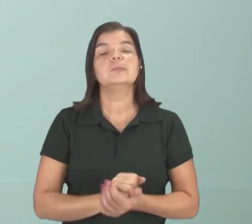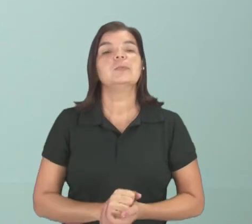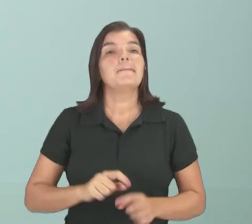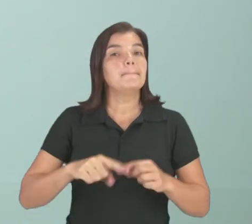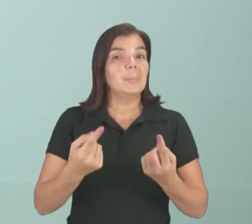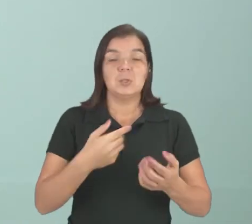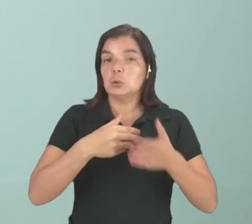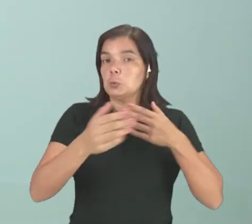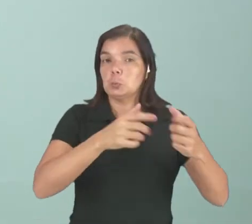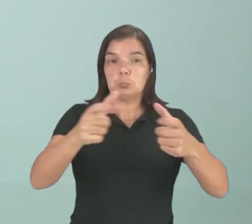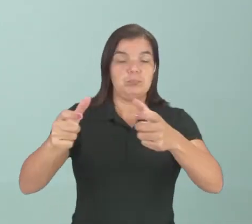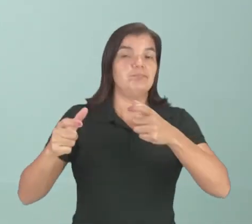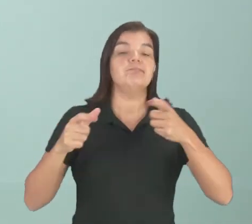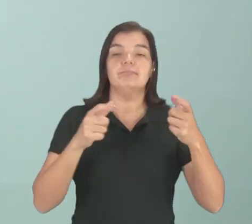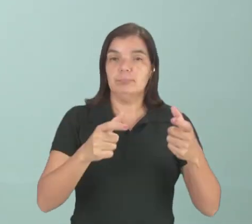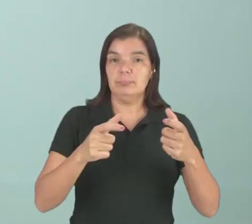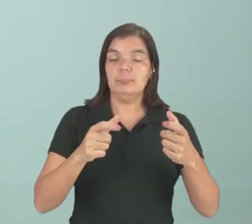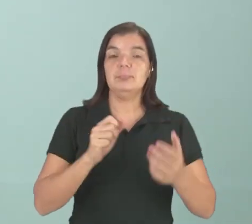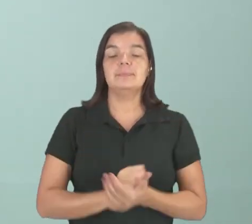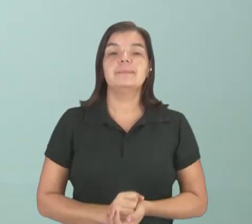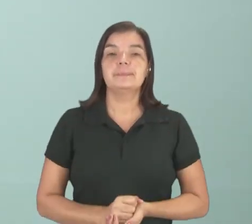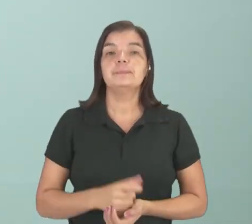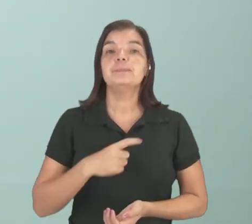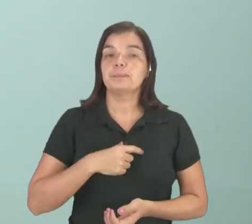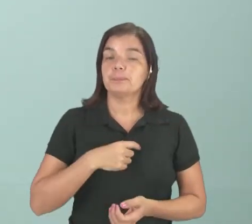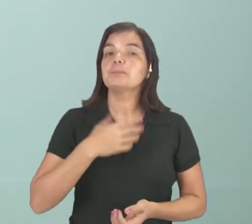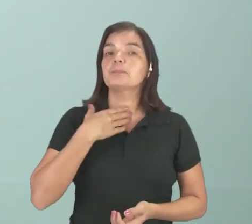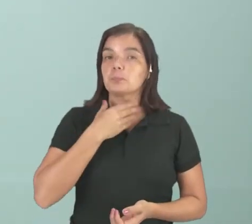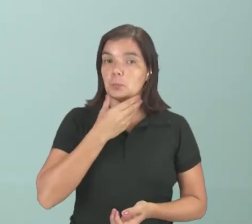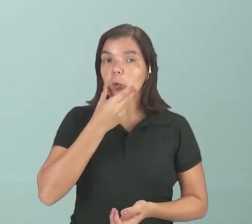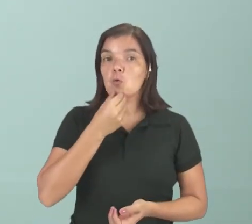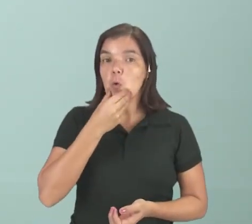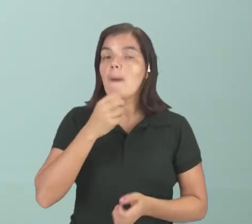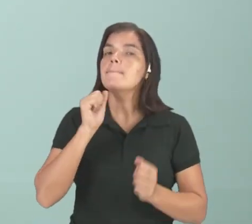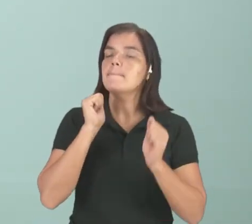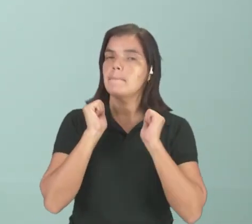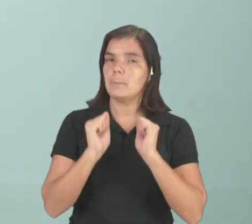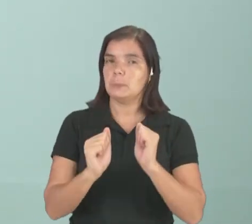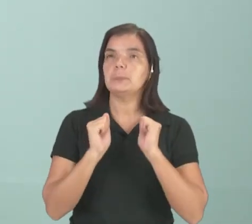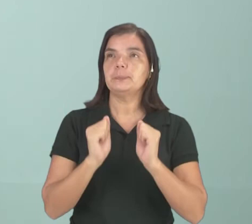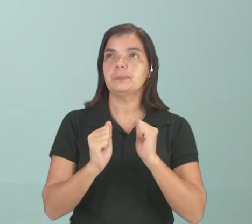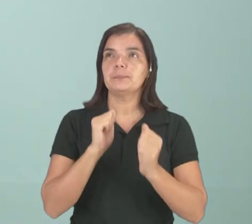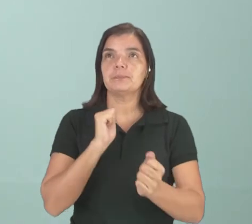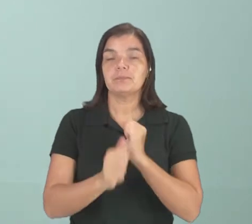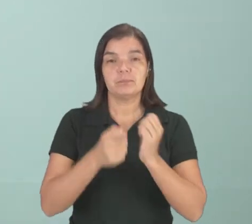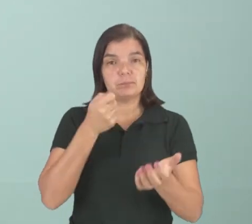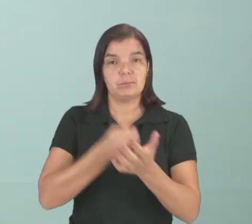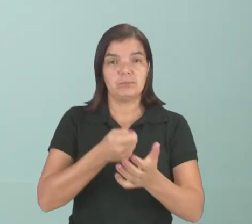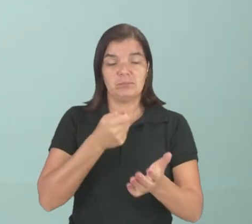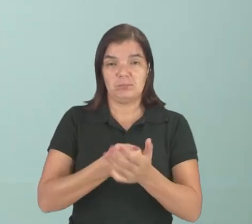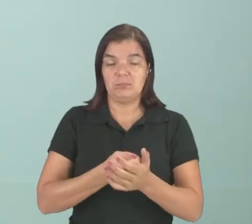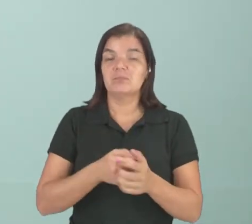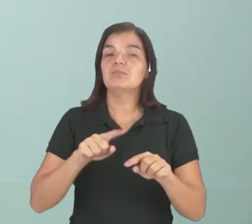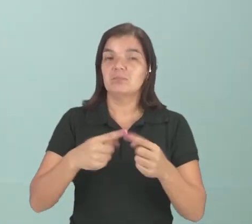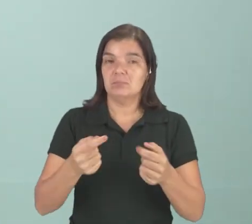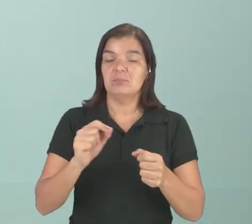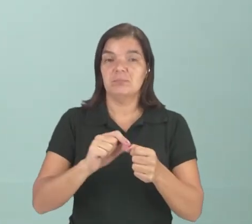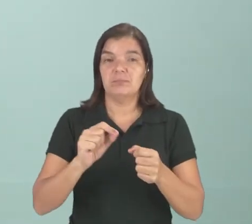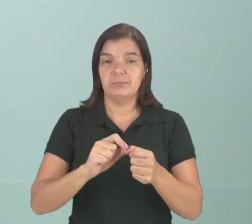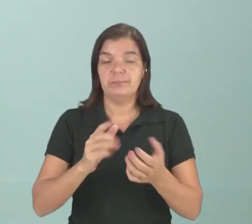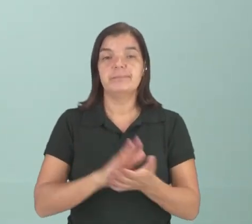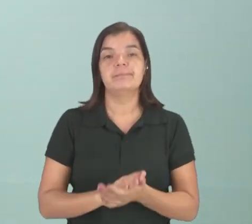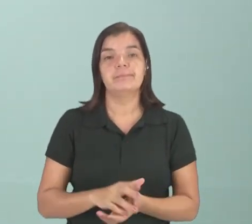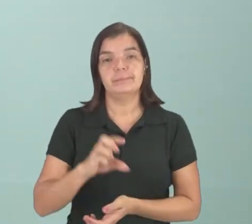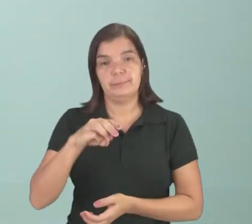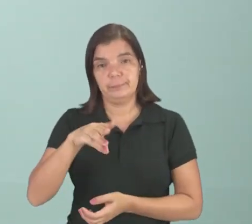mais mas em qualquer outro colocar o dico tá quase o jogador poderá é cobrado da onde foi feito a faltou do